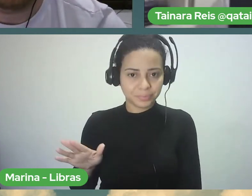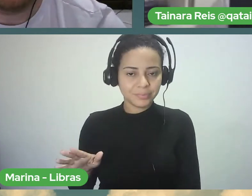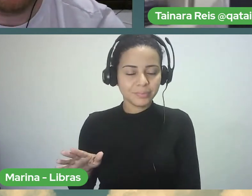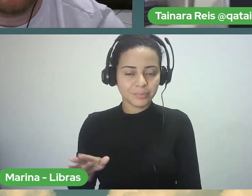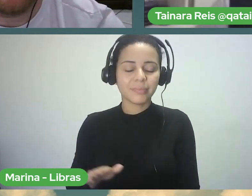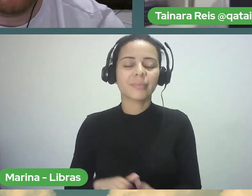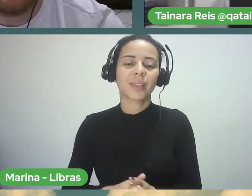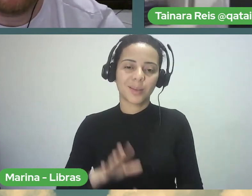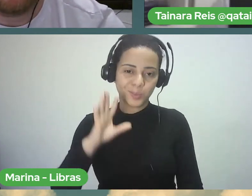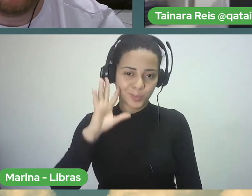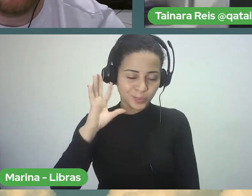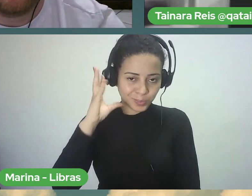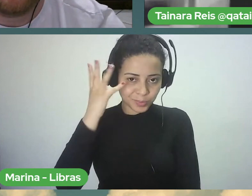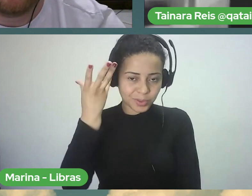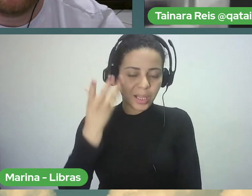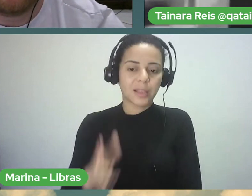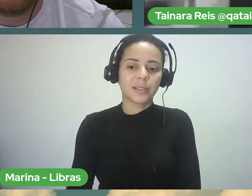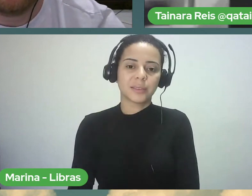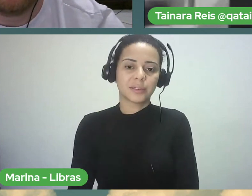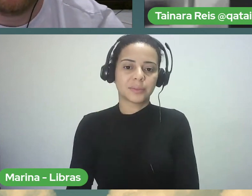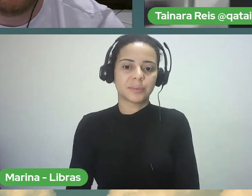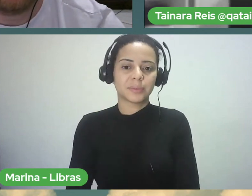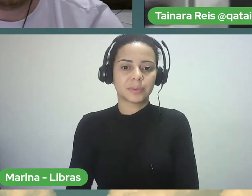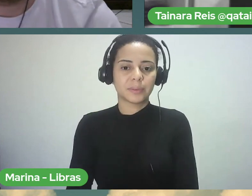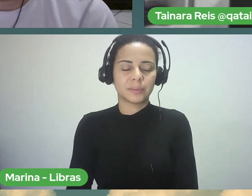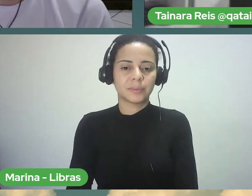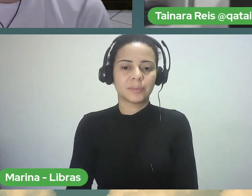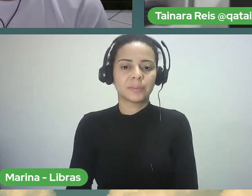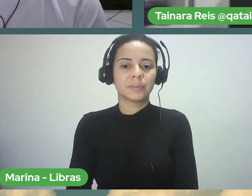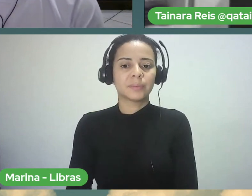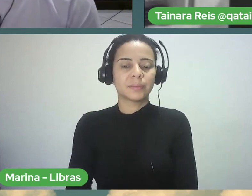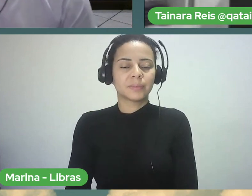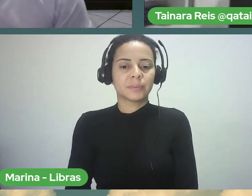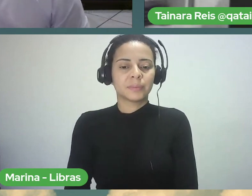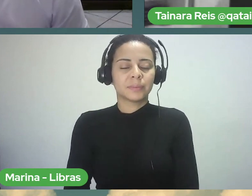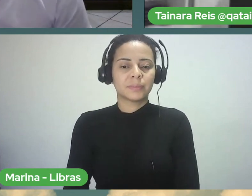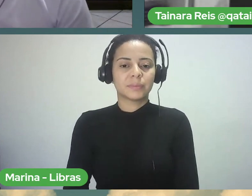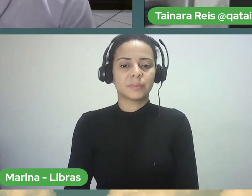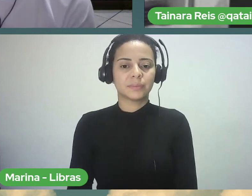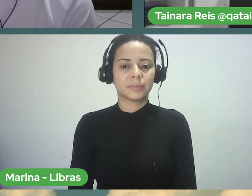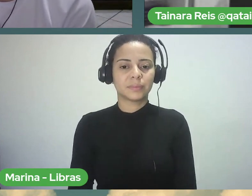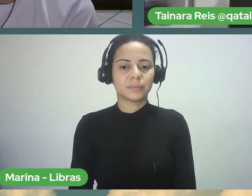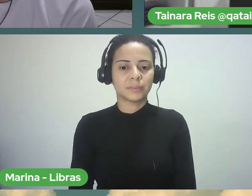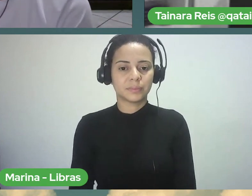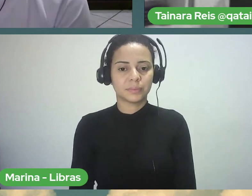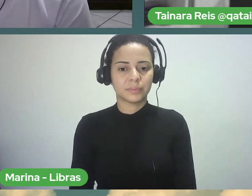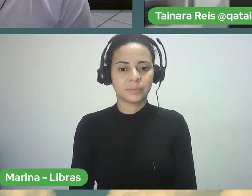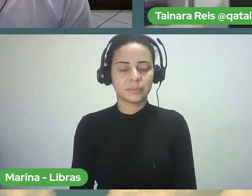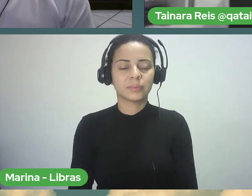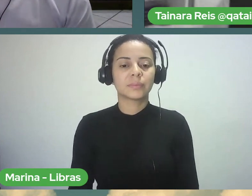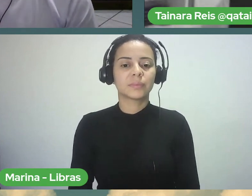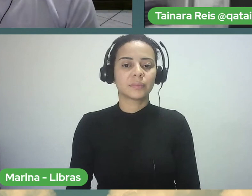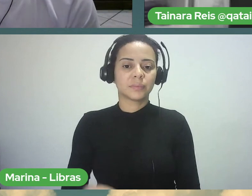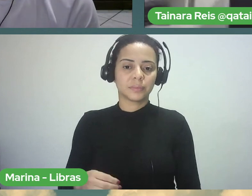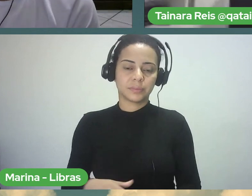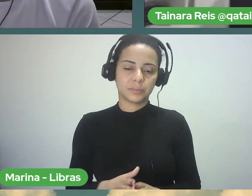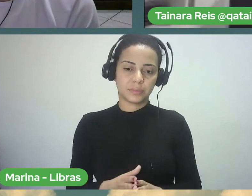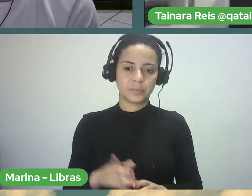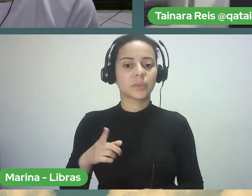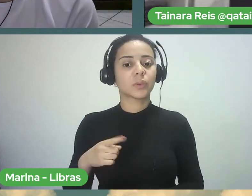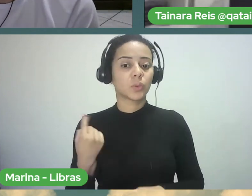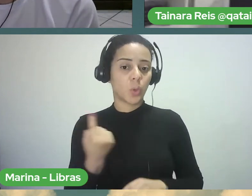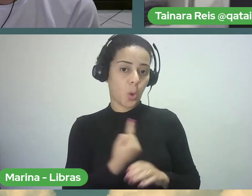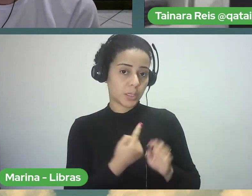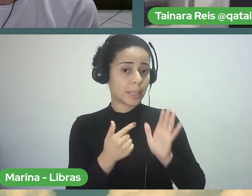A melhor maneira para convencer, ou até, às vezes não é nem a gente tentar convencer, mas apresentar,